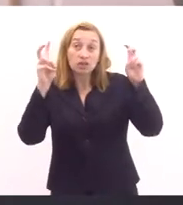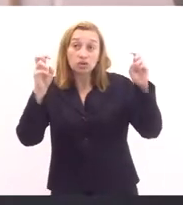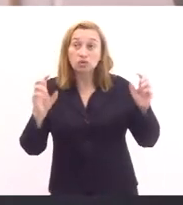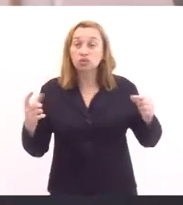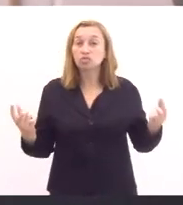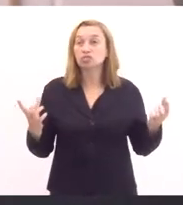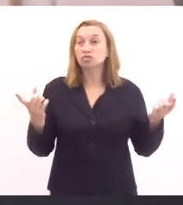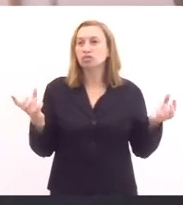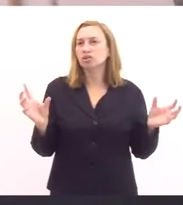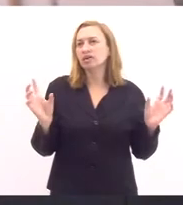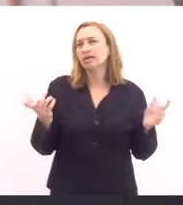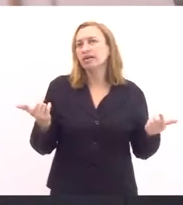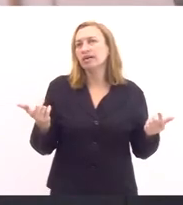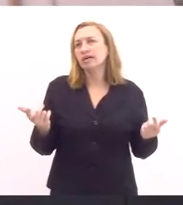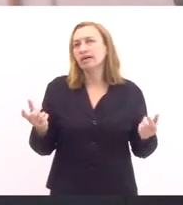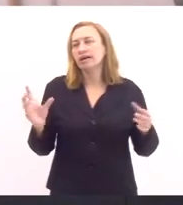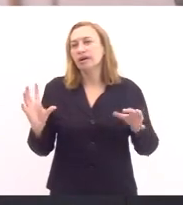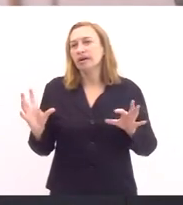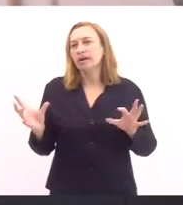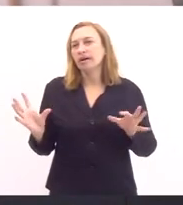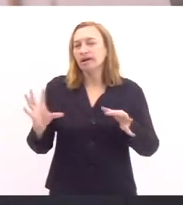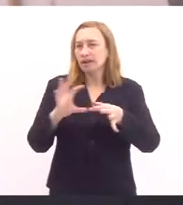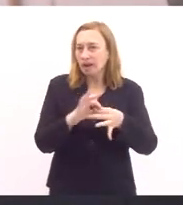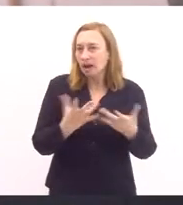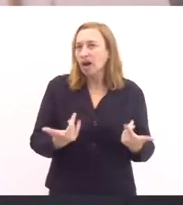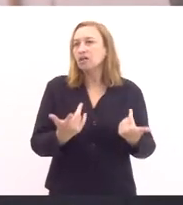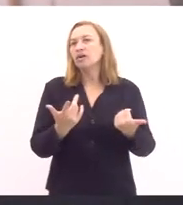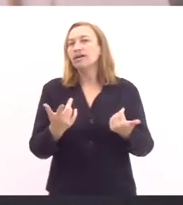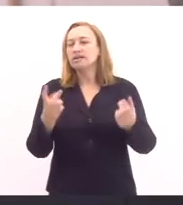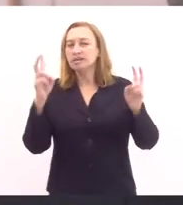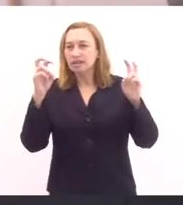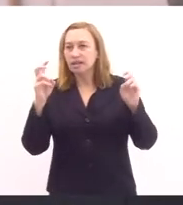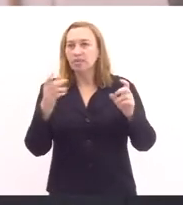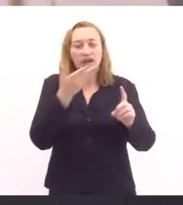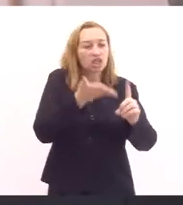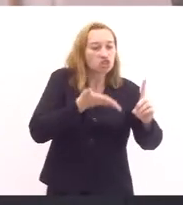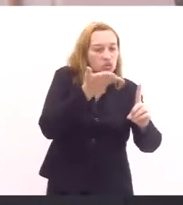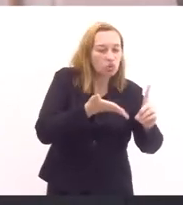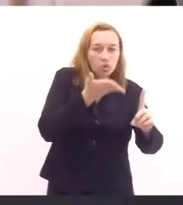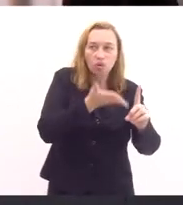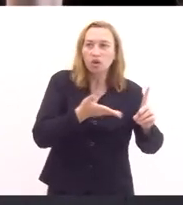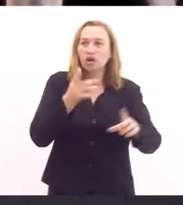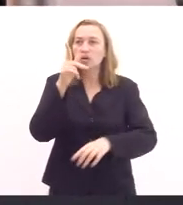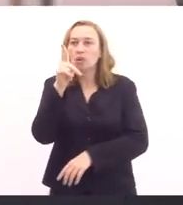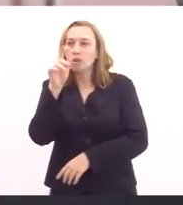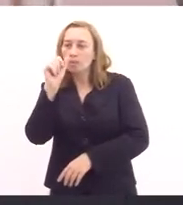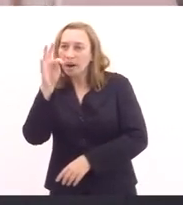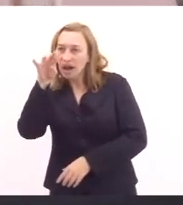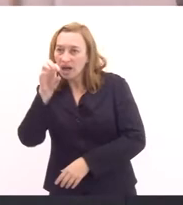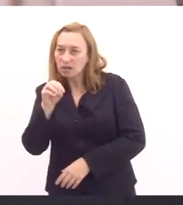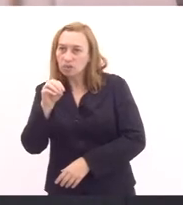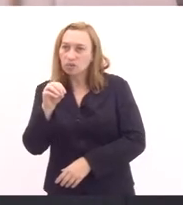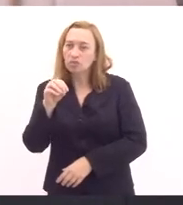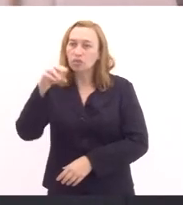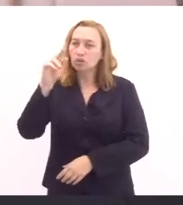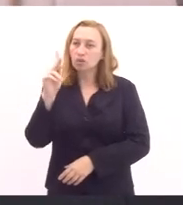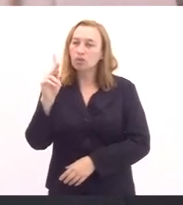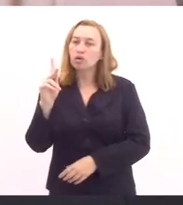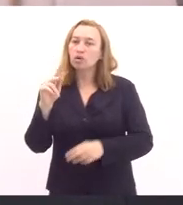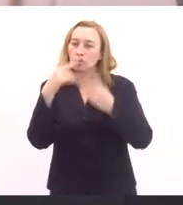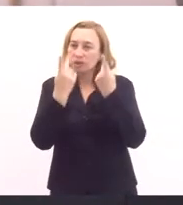a esse tema As doulas o parto o nado E lembrando que claro que